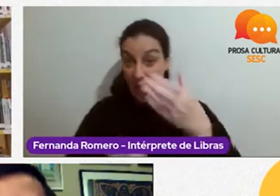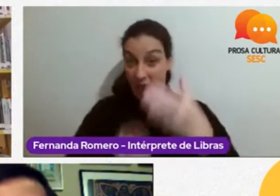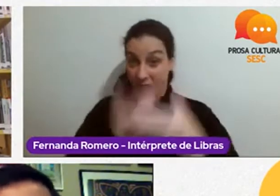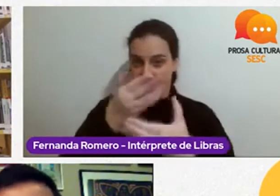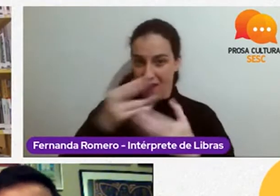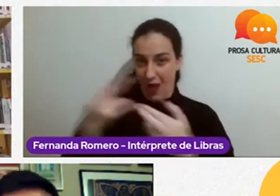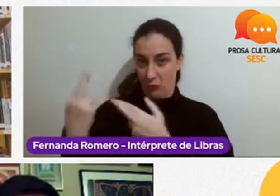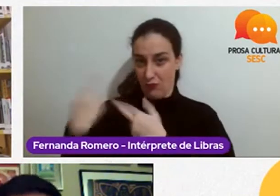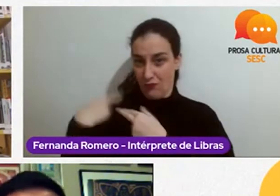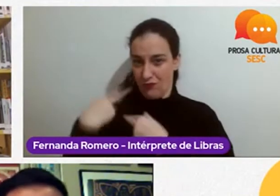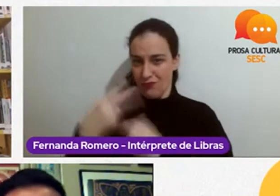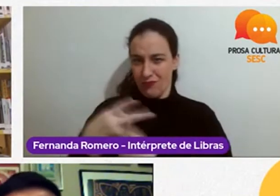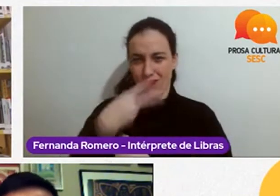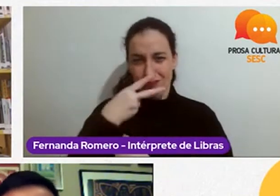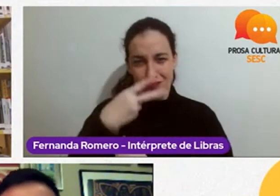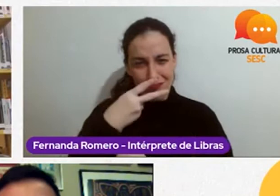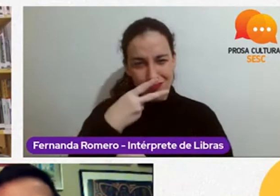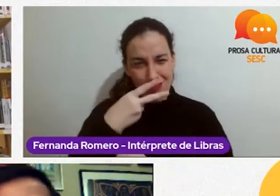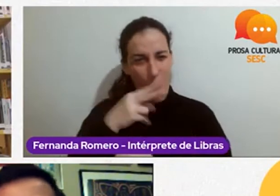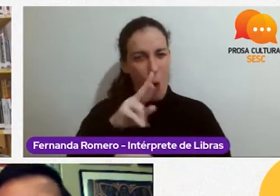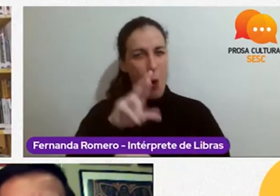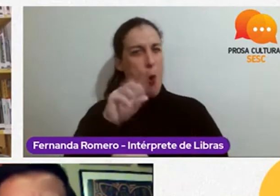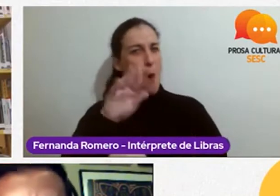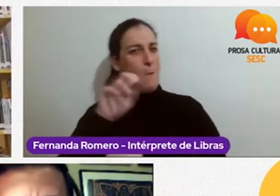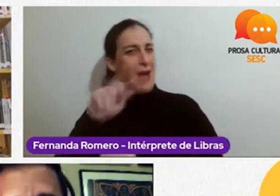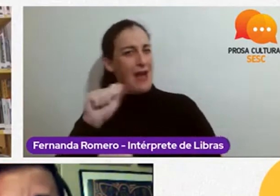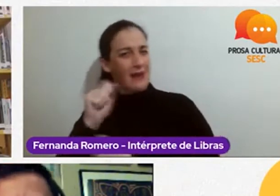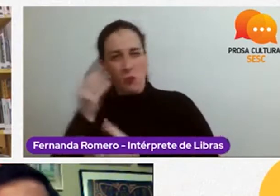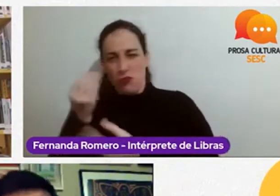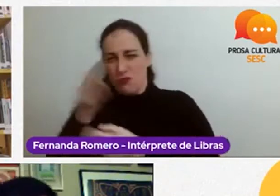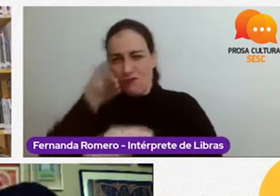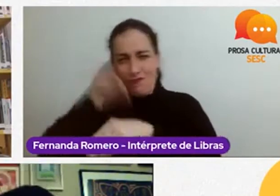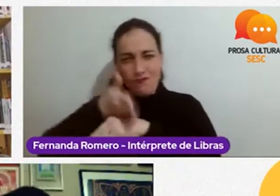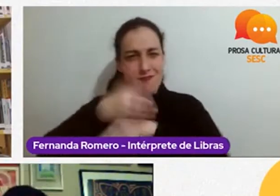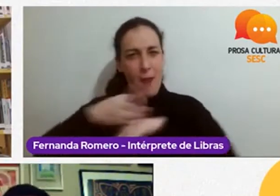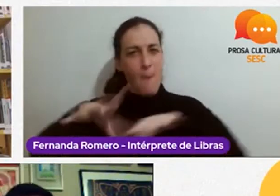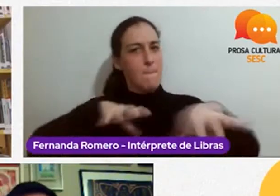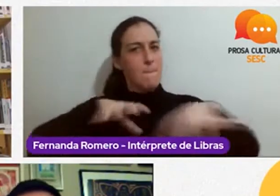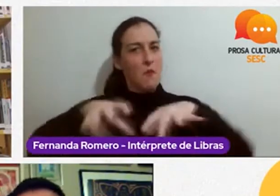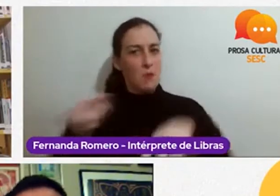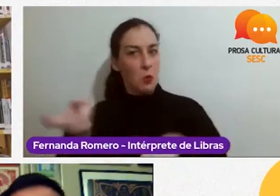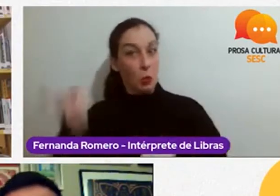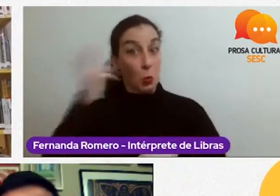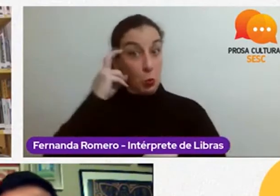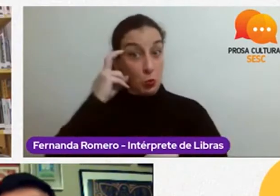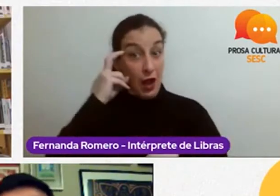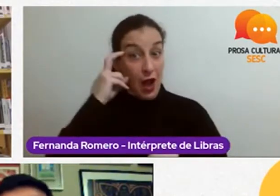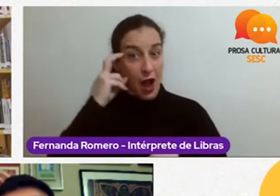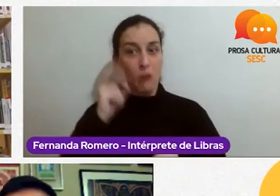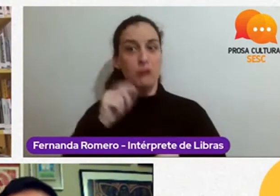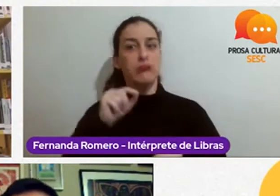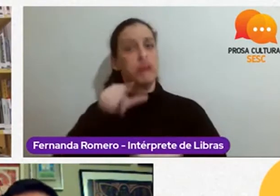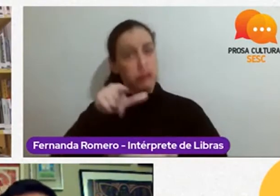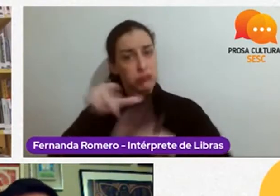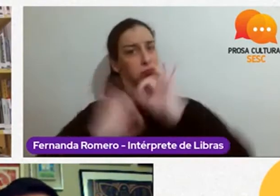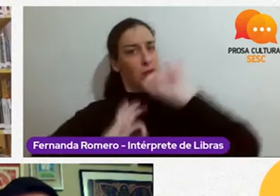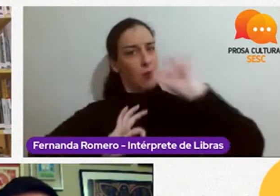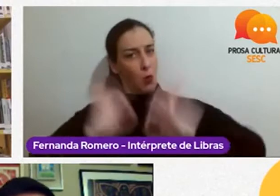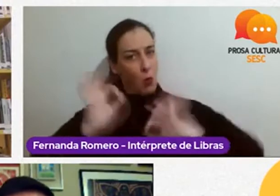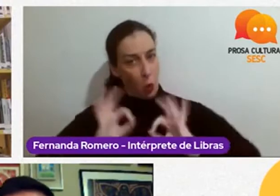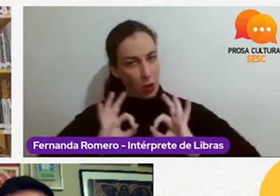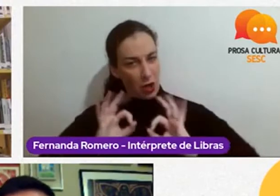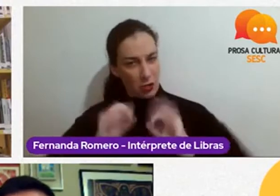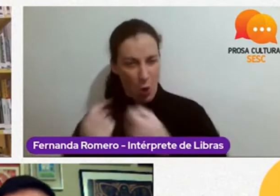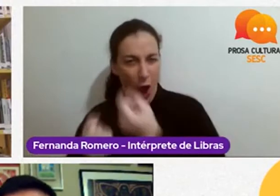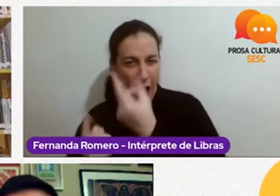Roberta, sempre muito engajada, envolvida com os movimentos culturais todos, e que fez, então, essa articulação com alguns profissionais